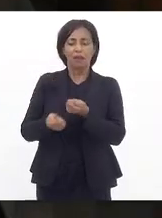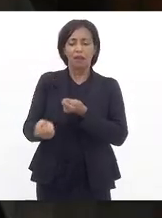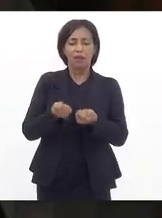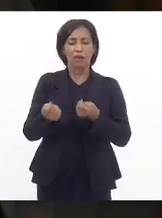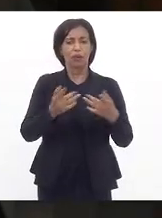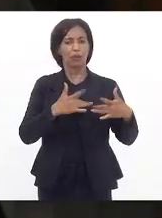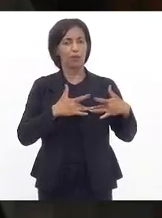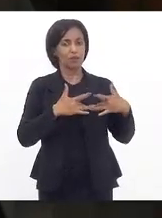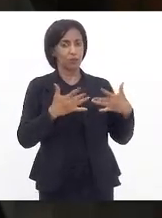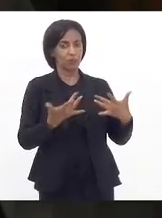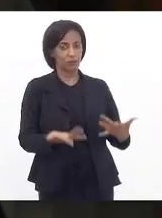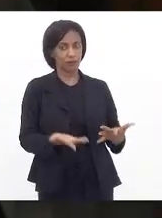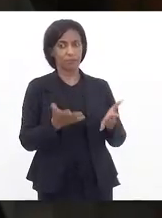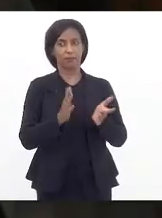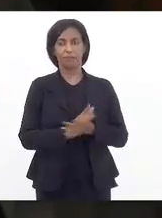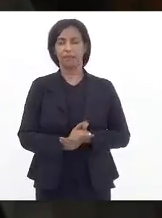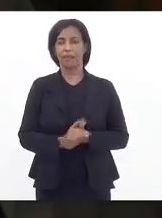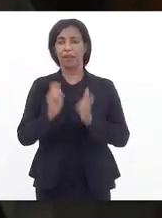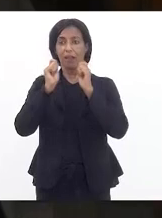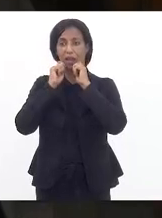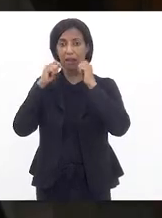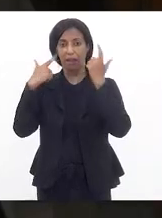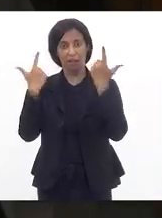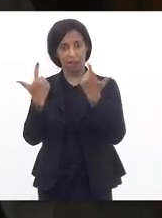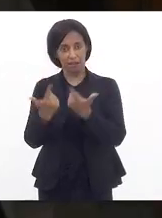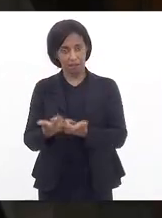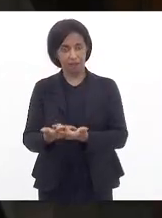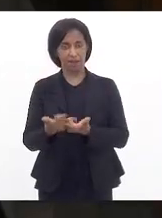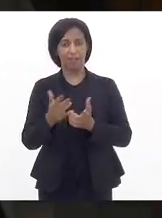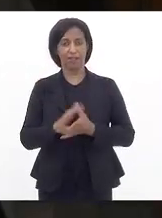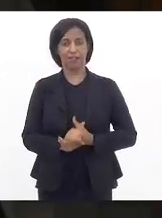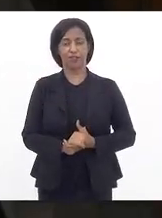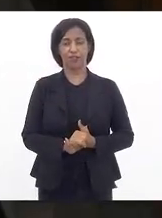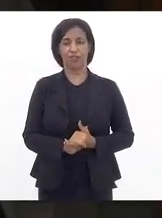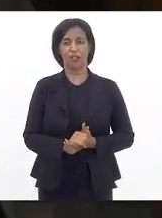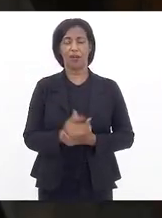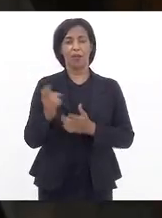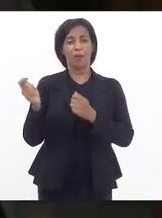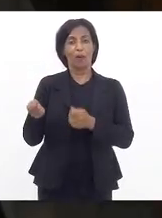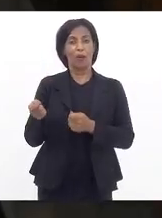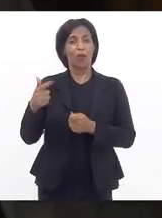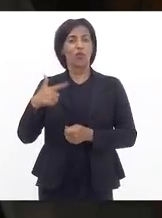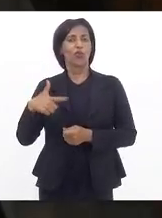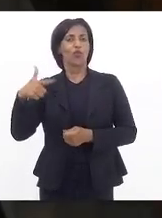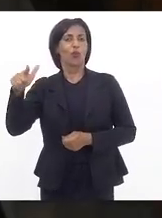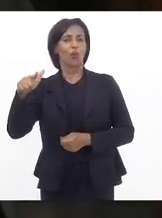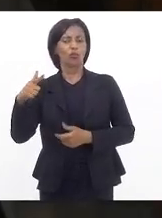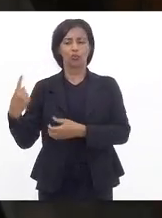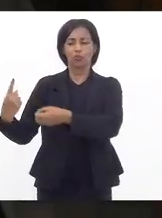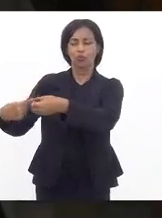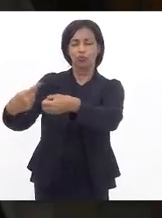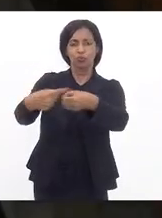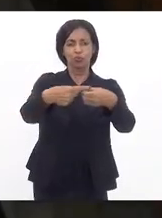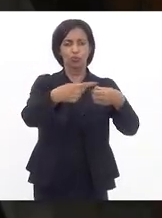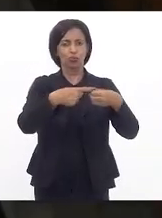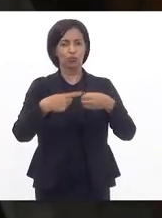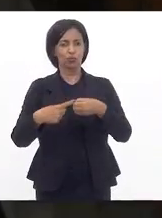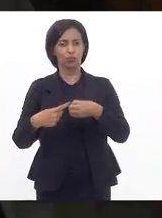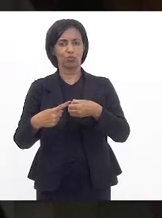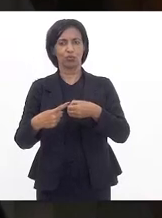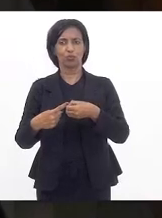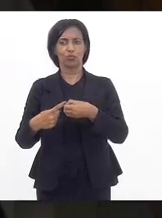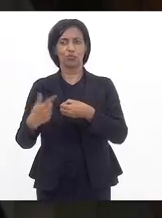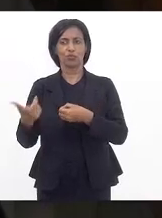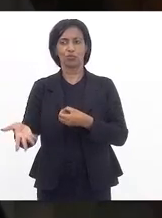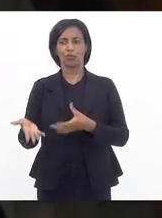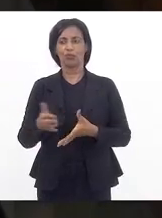solidária ajudou Assembleia Legislativa Deputado a Leonarda para Celia a plantar em outros municípios outro Fórum